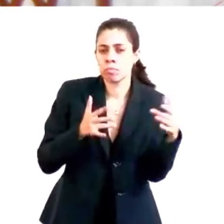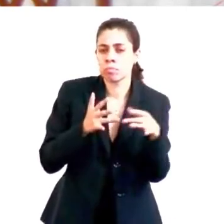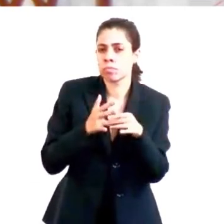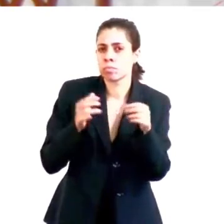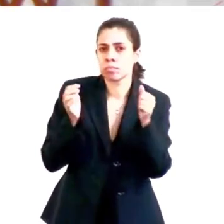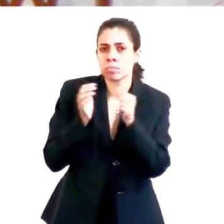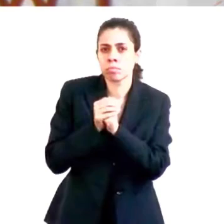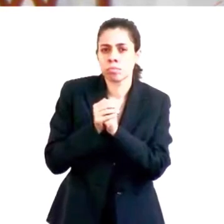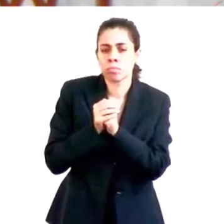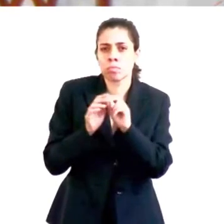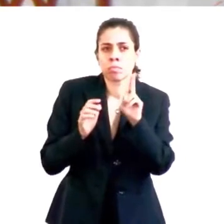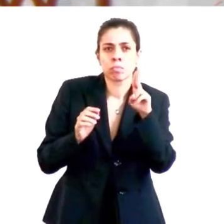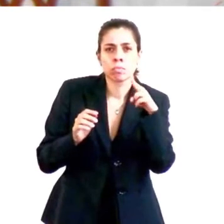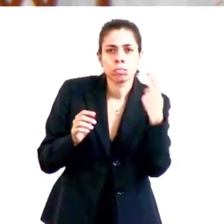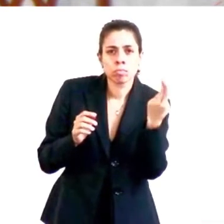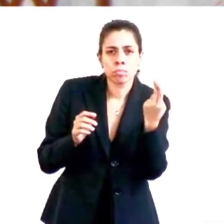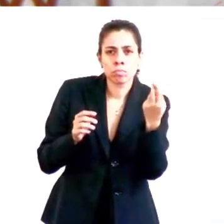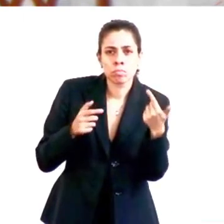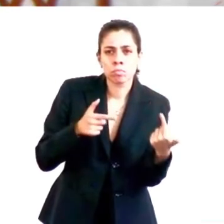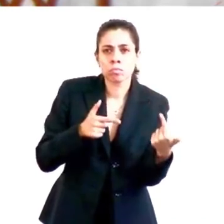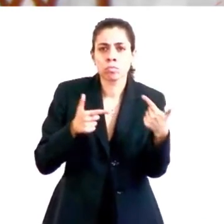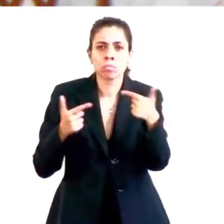ou sua esposa contra o seu marido,